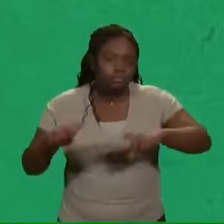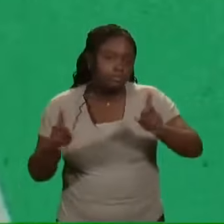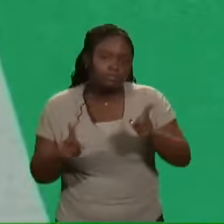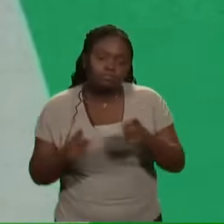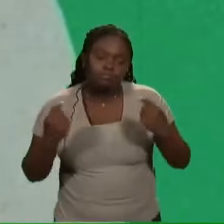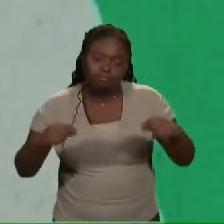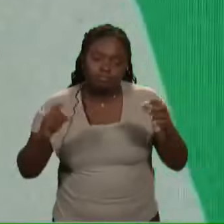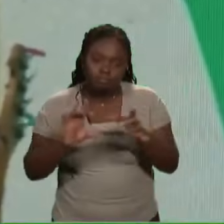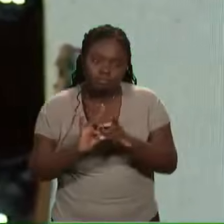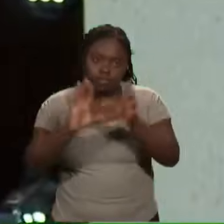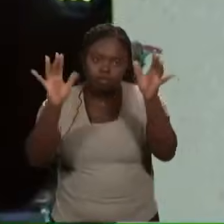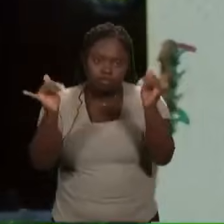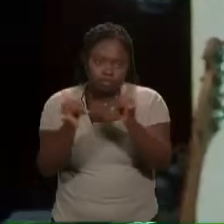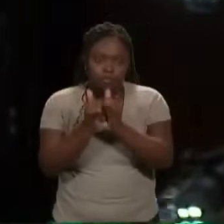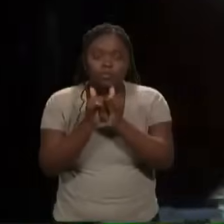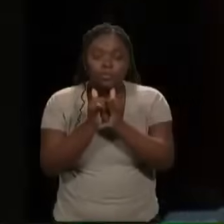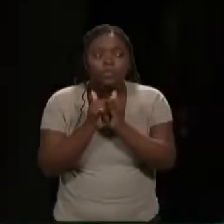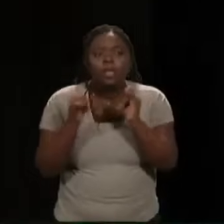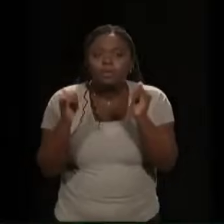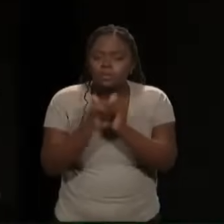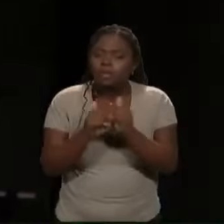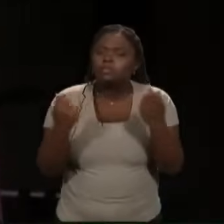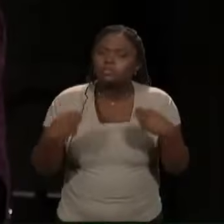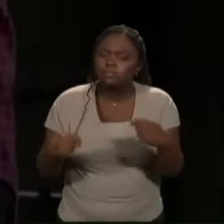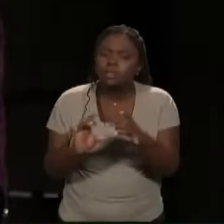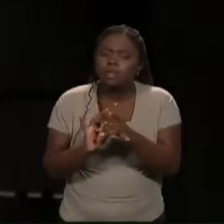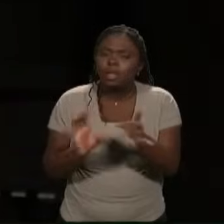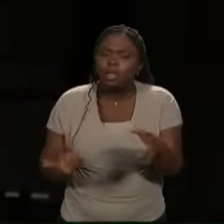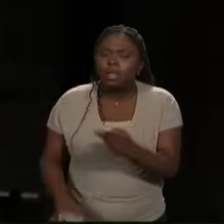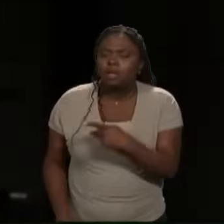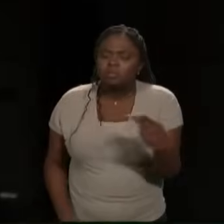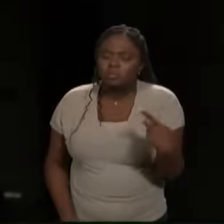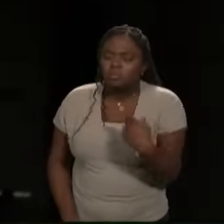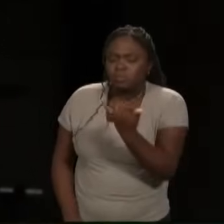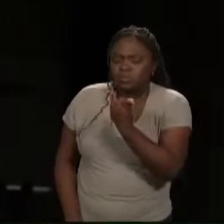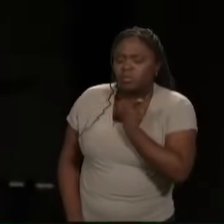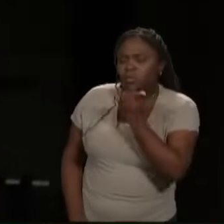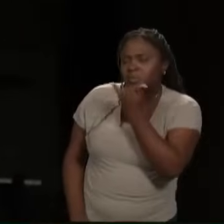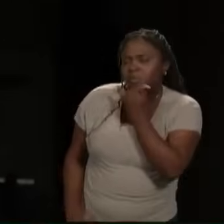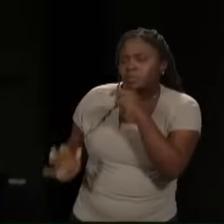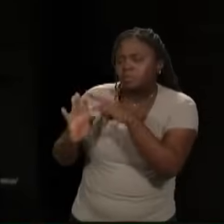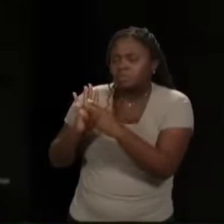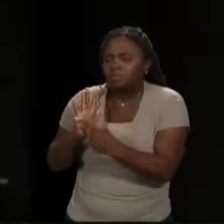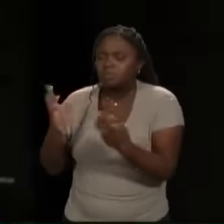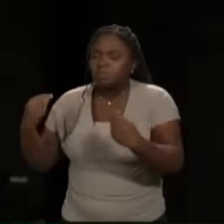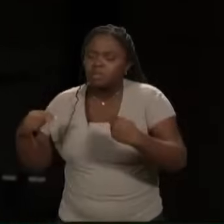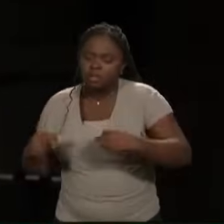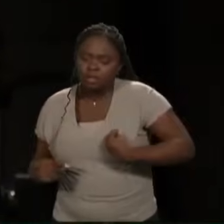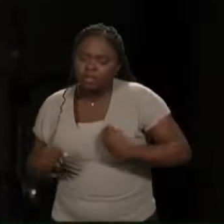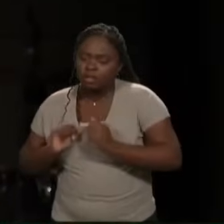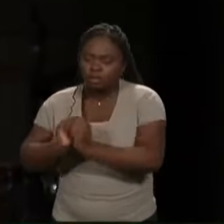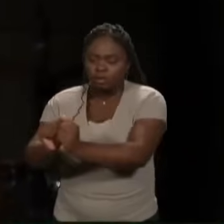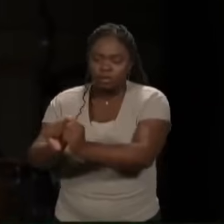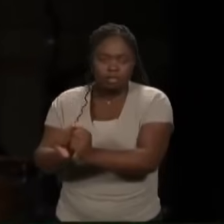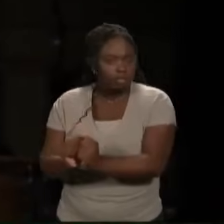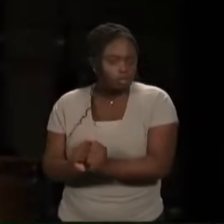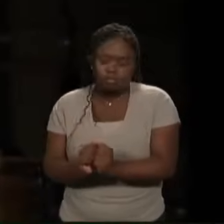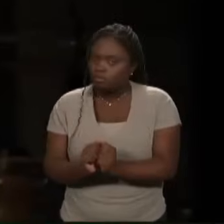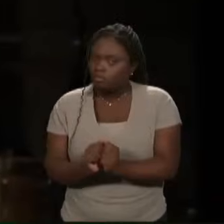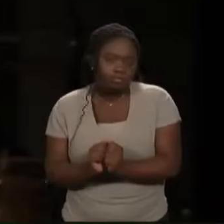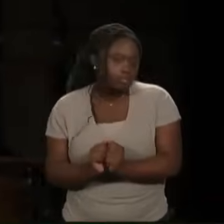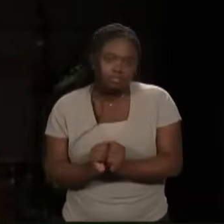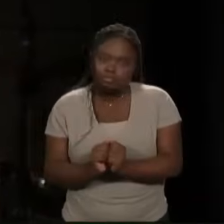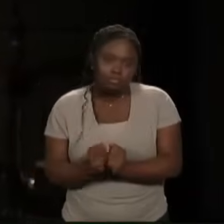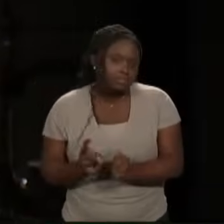perdão. O perdão nós temos que liberar. Pastor, você está dizendo que perdoar significa que tem que conviver? Nem sempre.